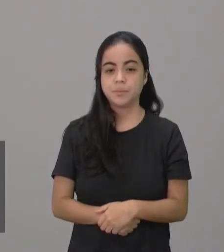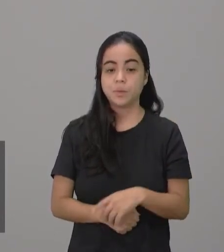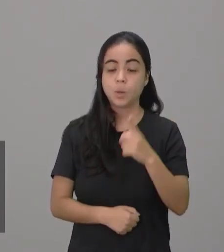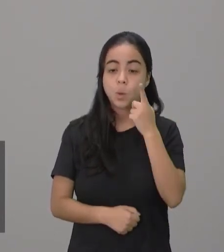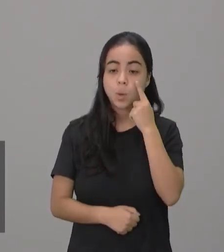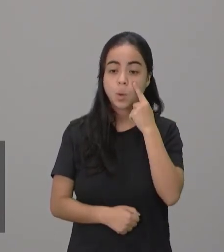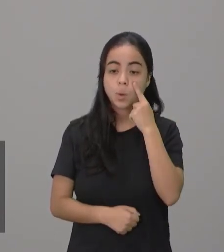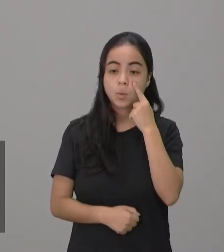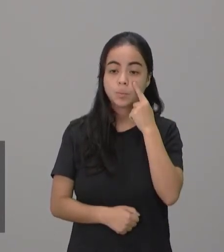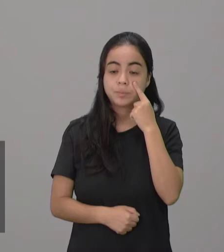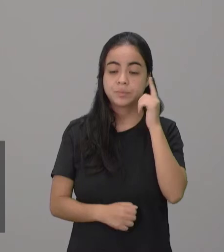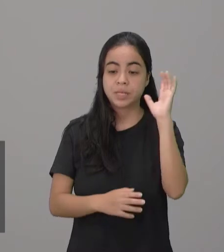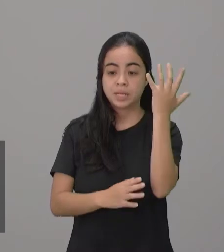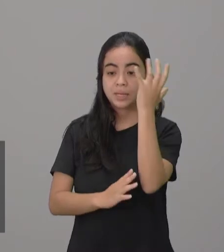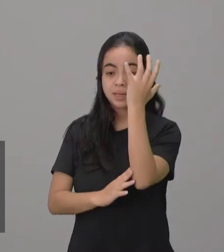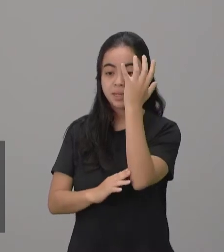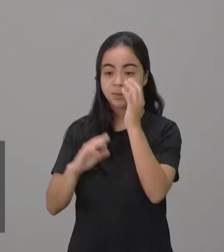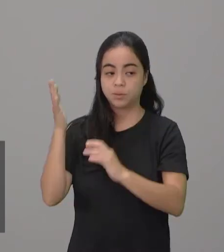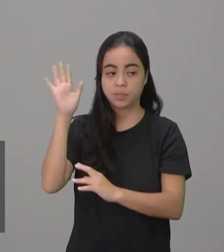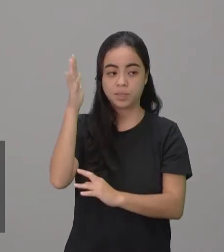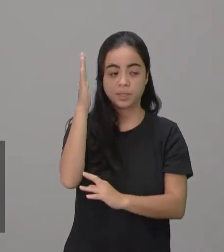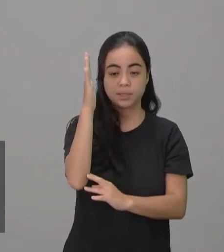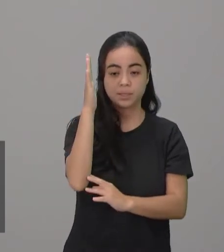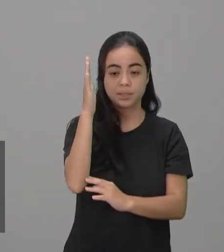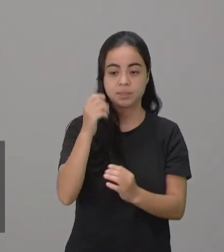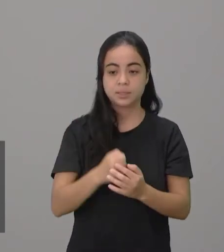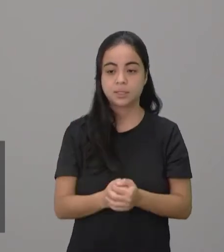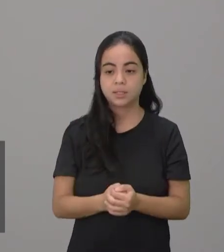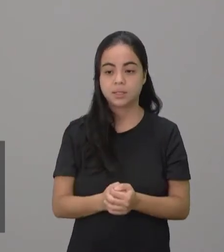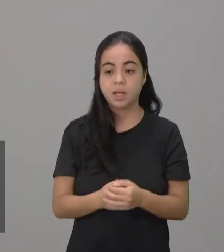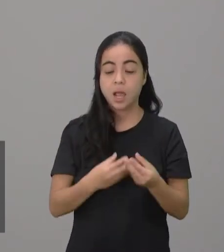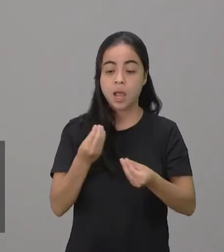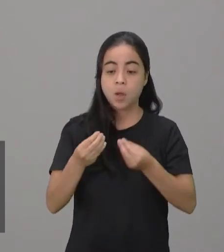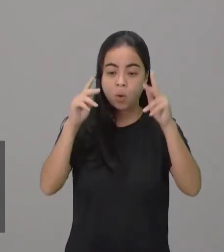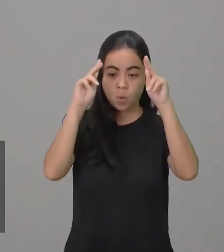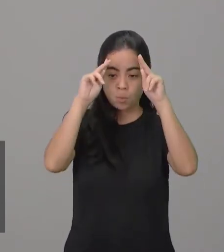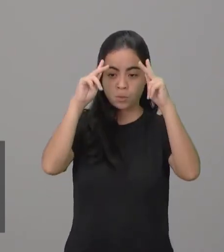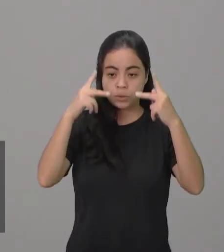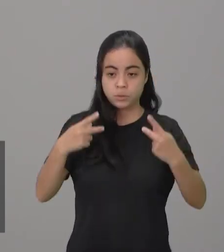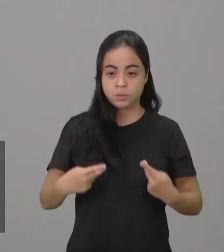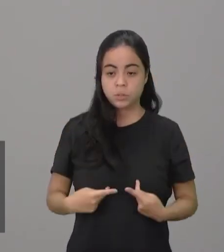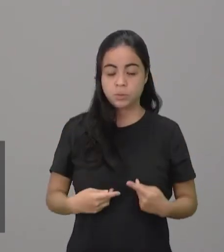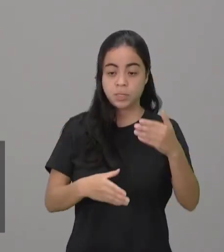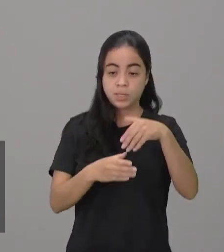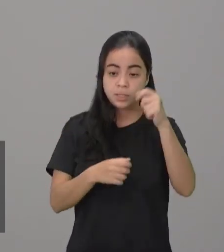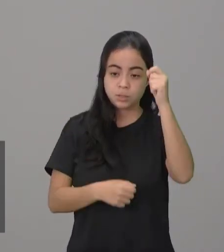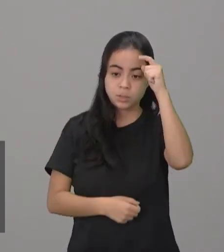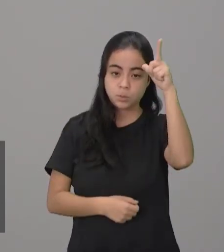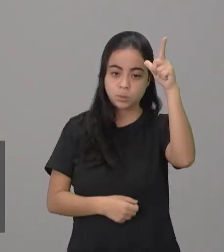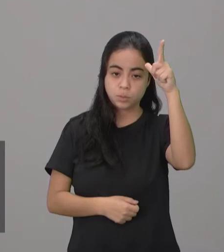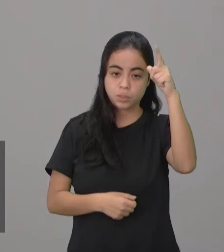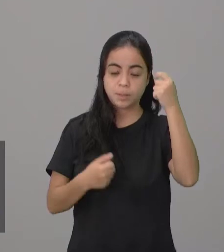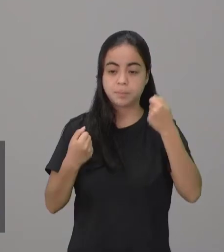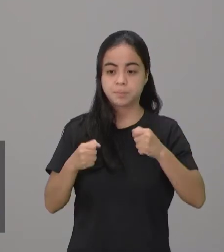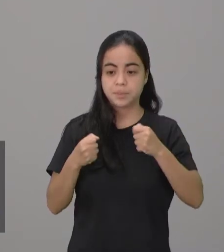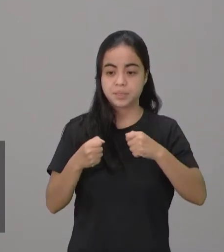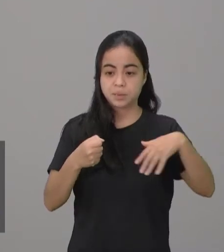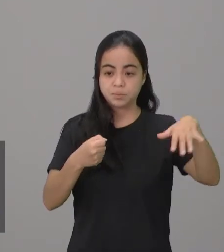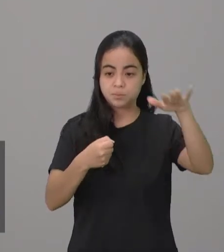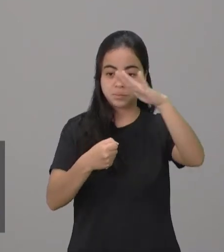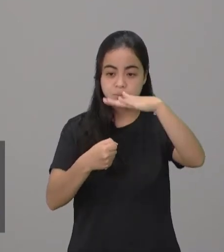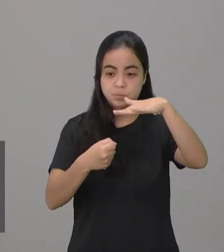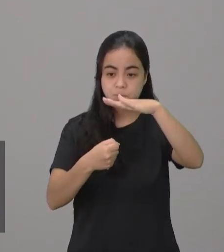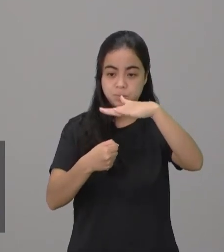lugar, você falou da natureza e de como que o ser humano, na cultura, ele precisa dominar a natureza, a